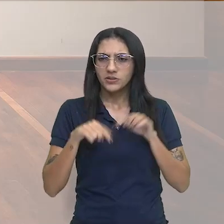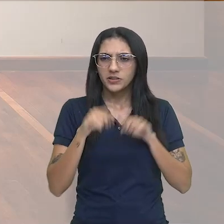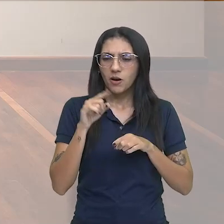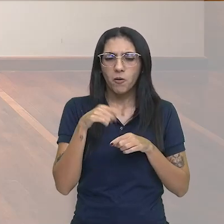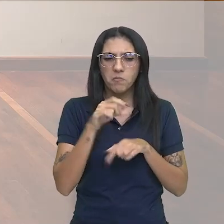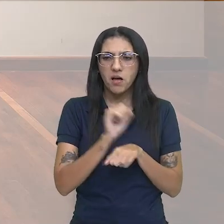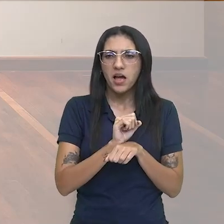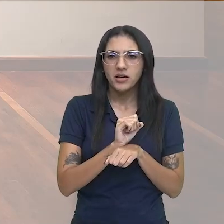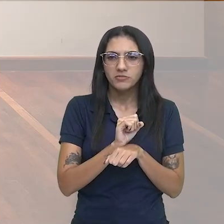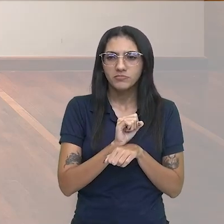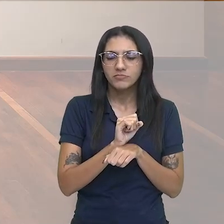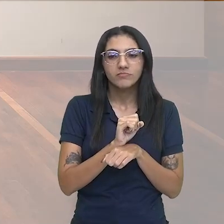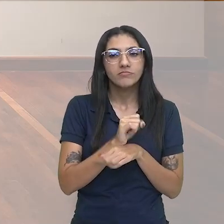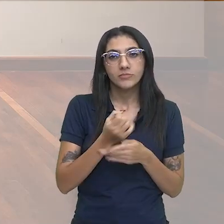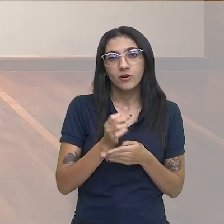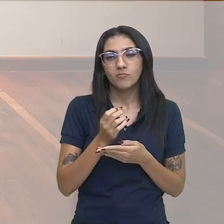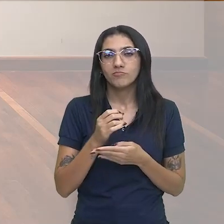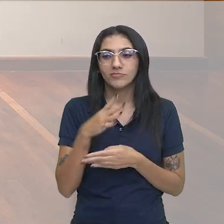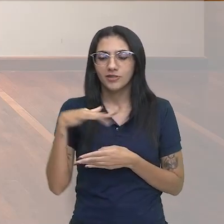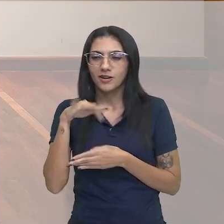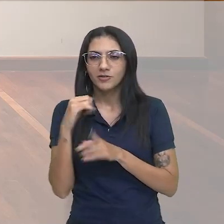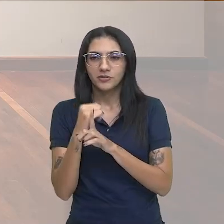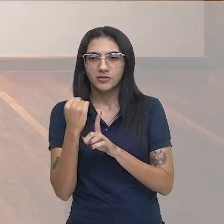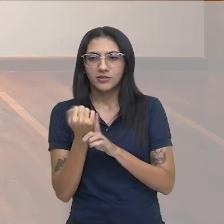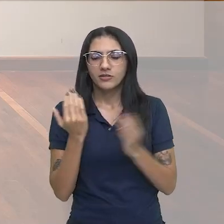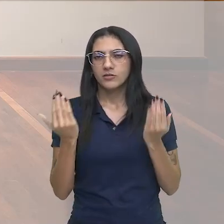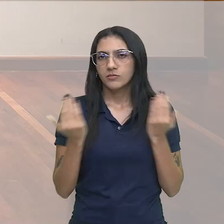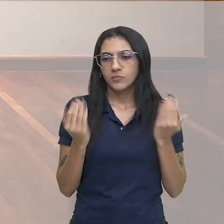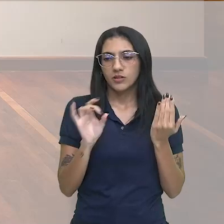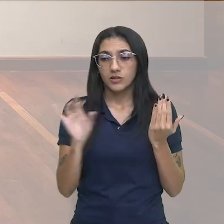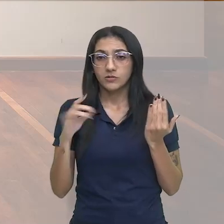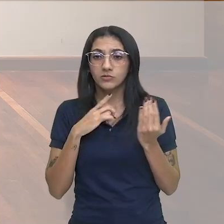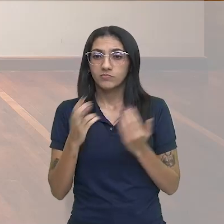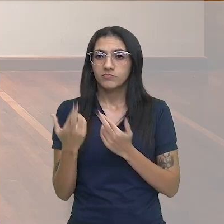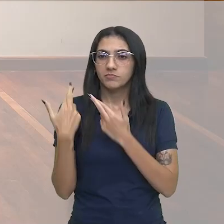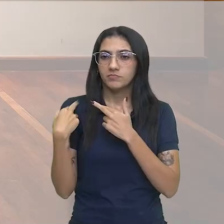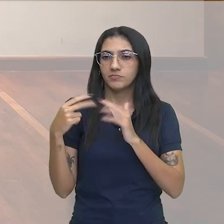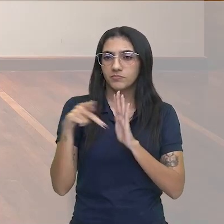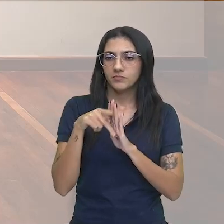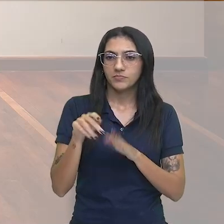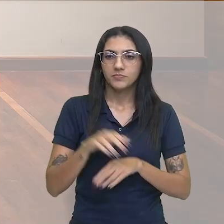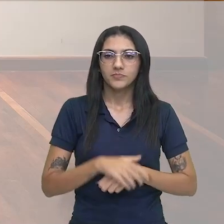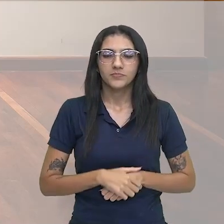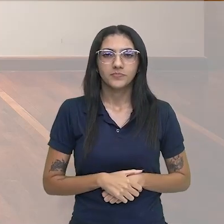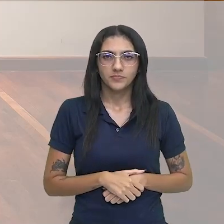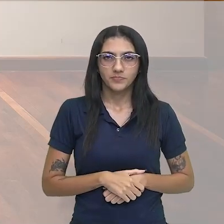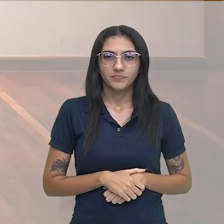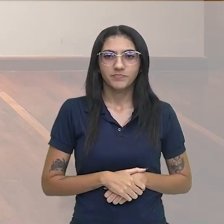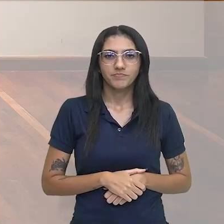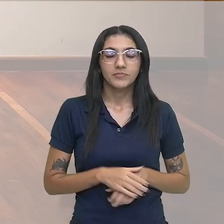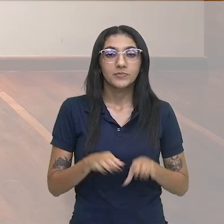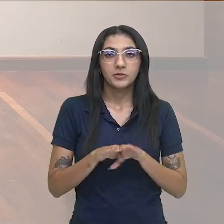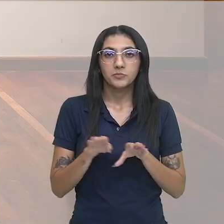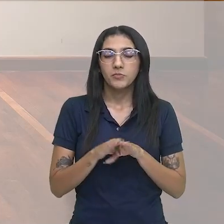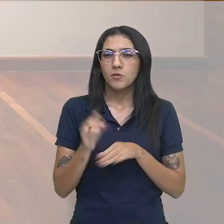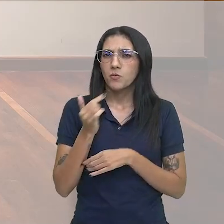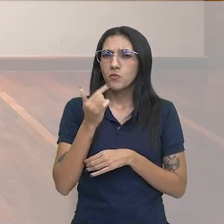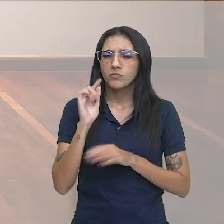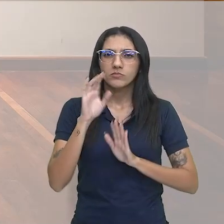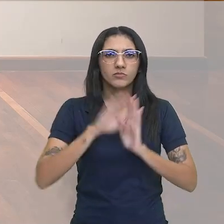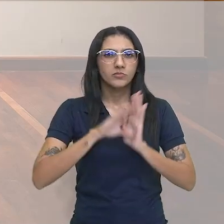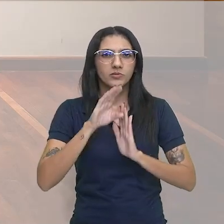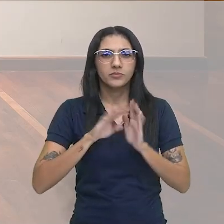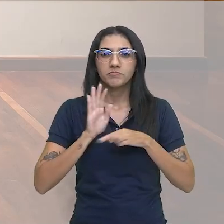a sua função de ser, né? Ou a sua razão de ser. Muito bem. E aí nós vamos trazer outros conceitos que são trabalhados com